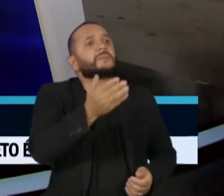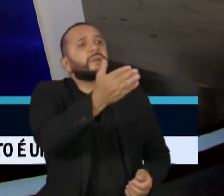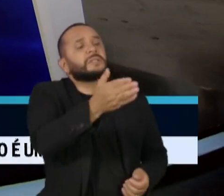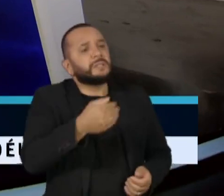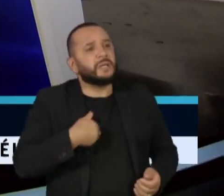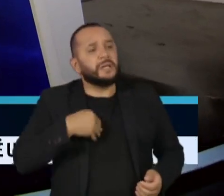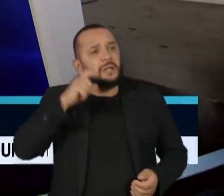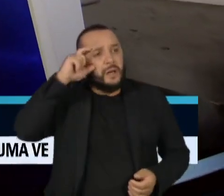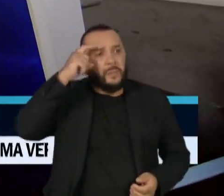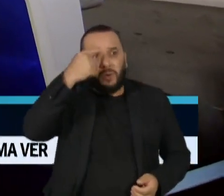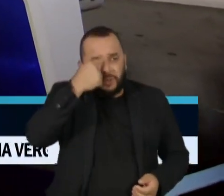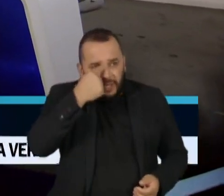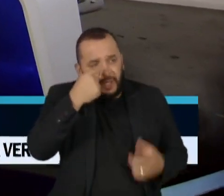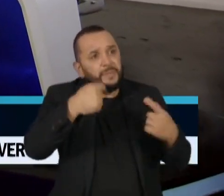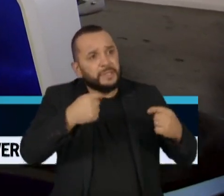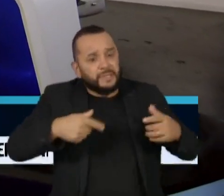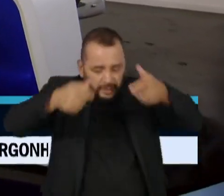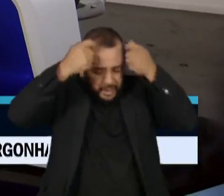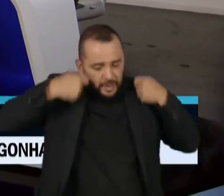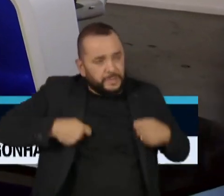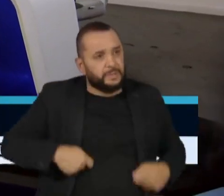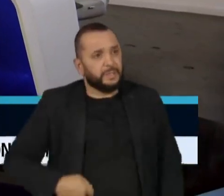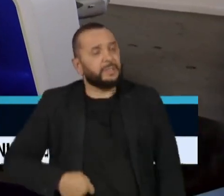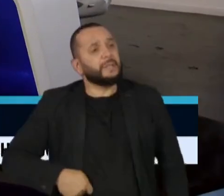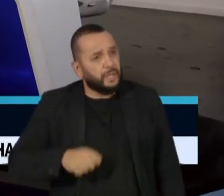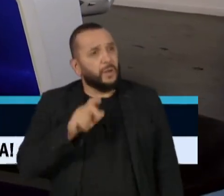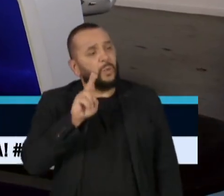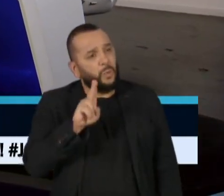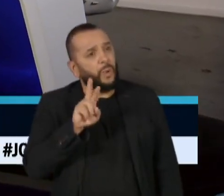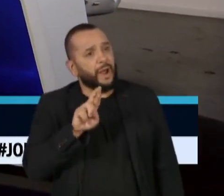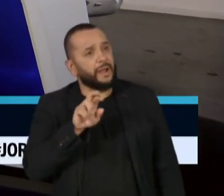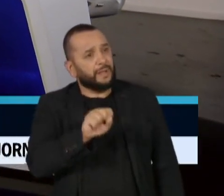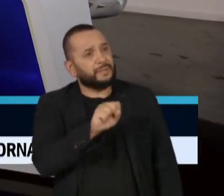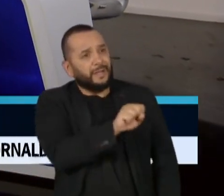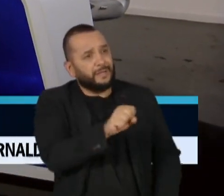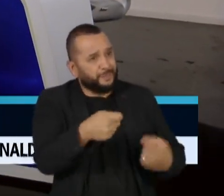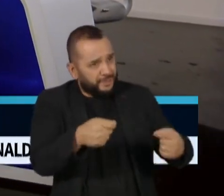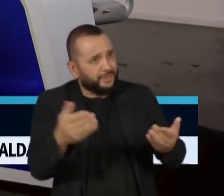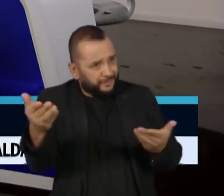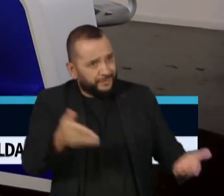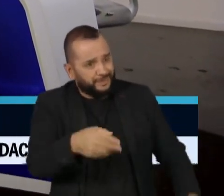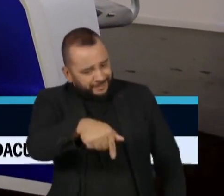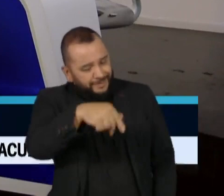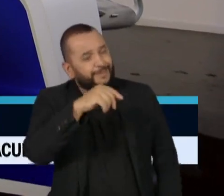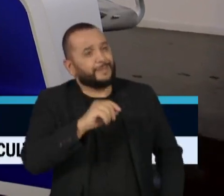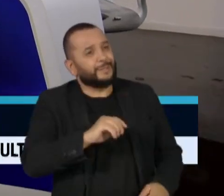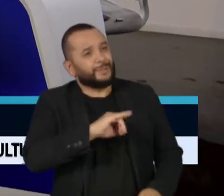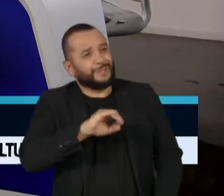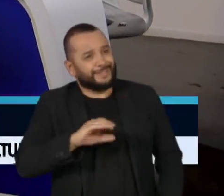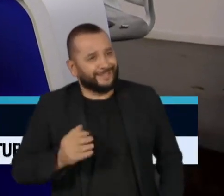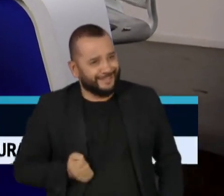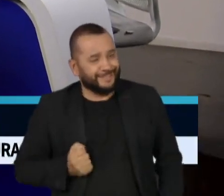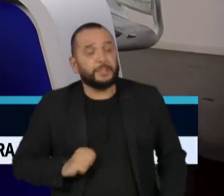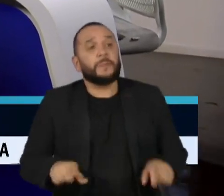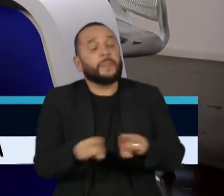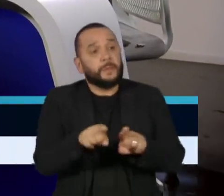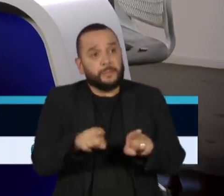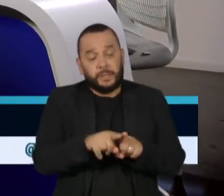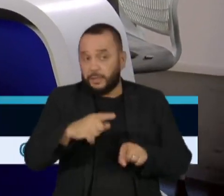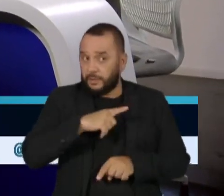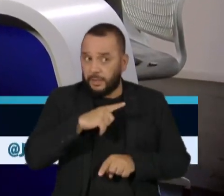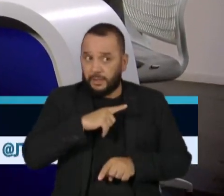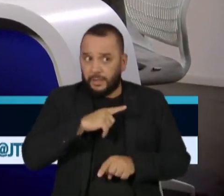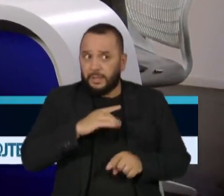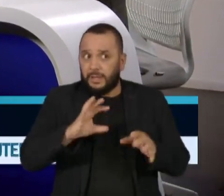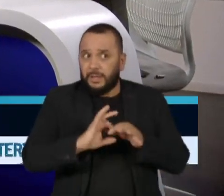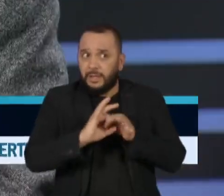né o advogado na reportagem falou sobre liberdade de expressão né que é tão defendida pelos manifestantes existe Afinal um direito